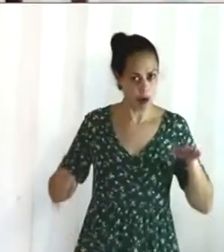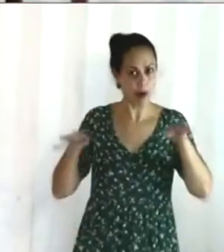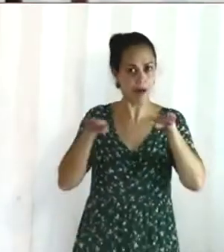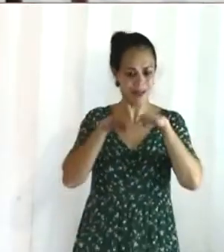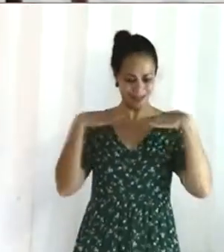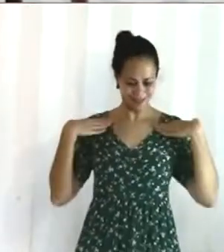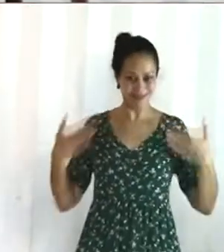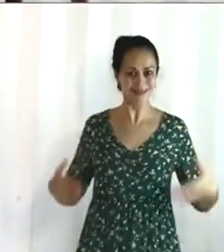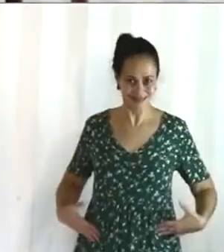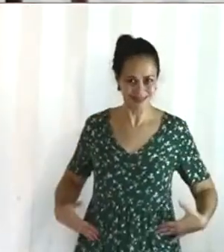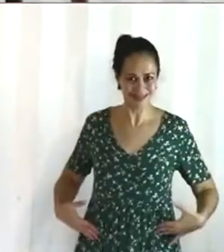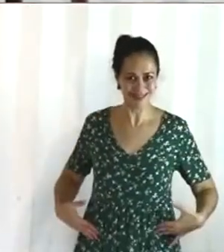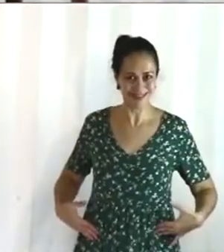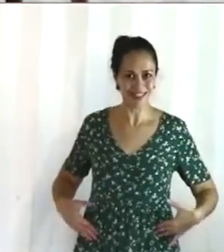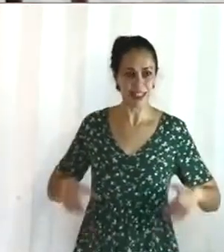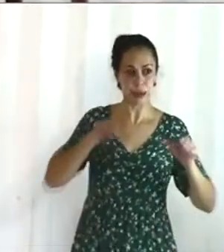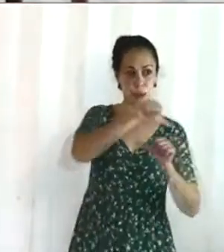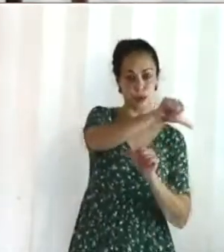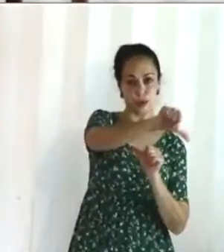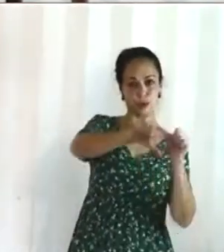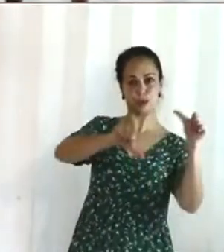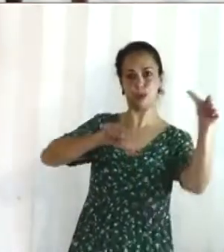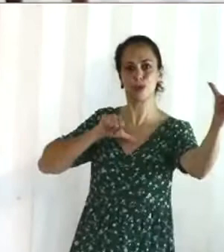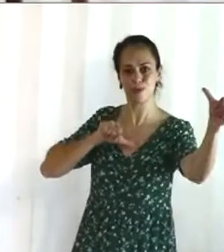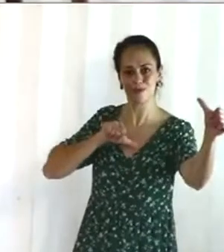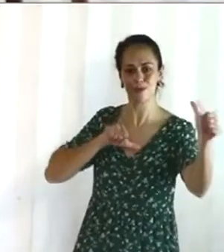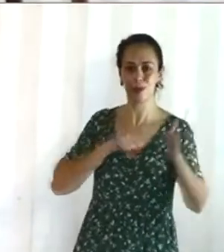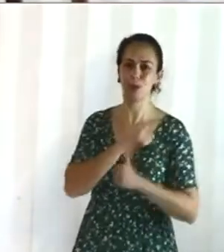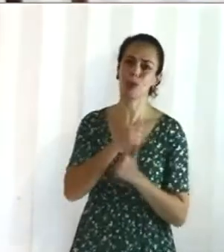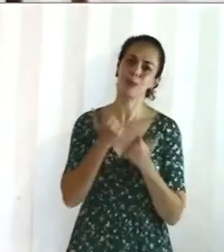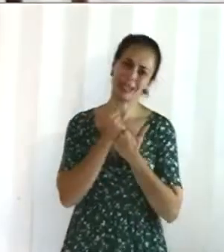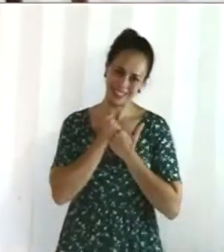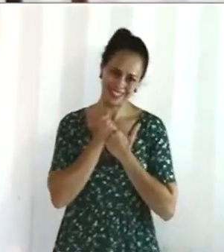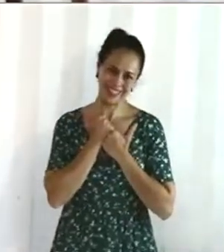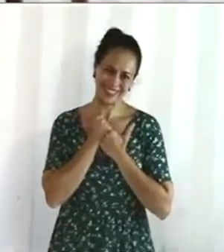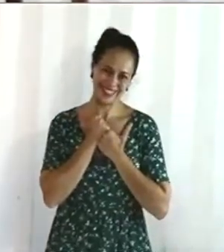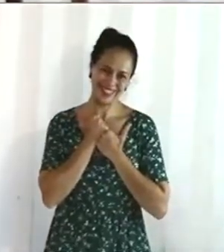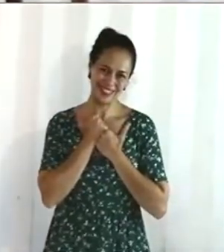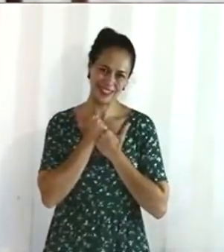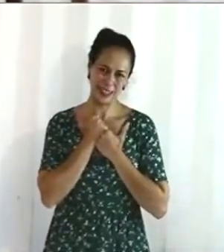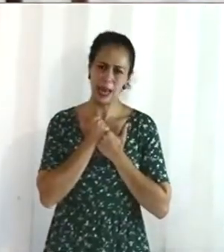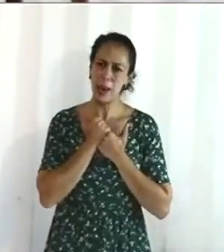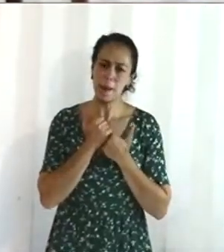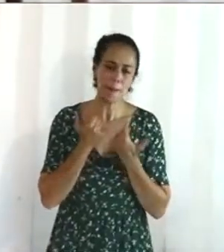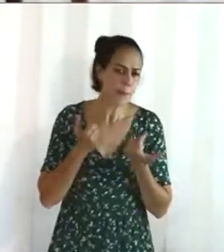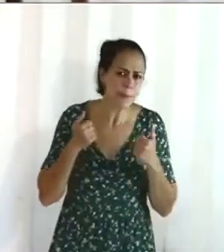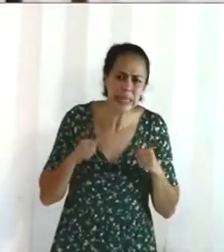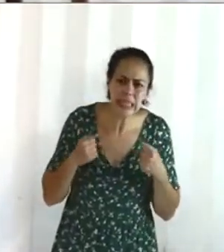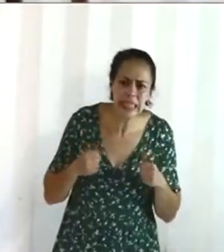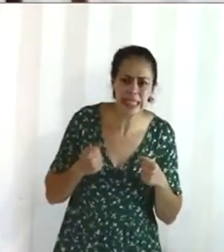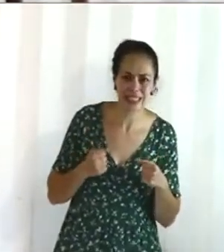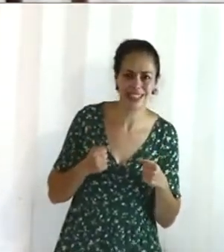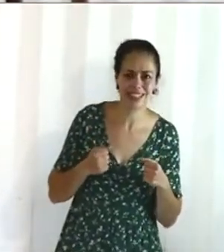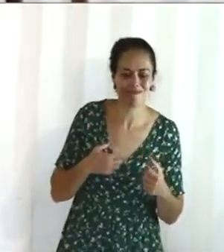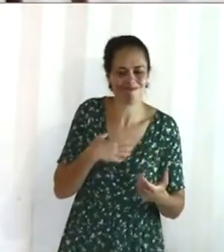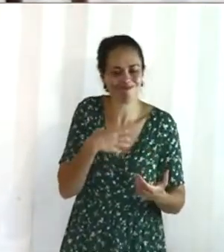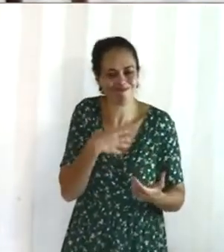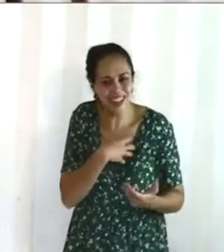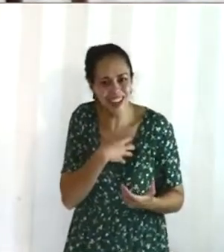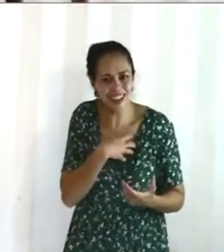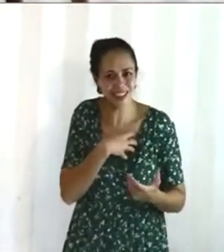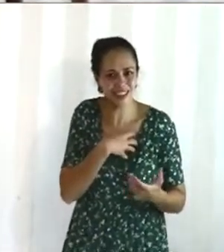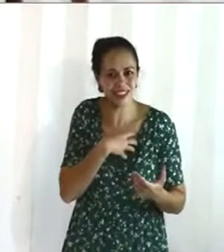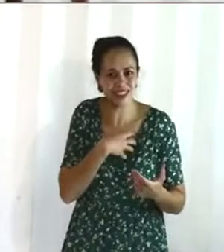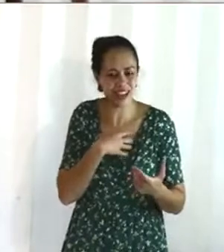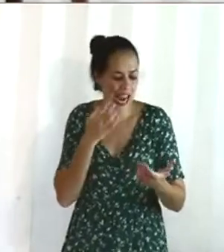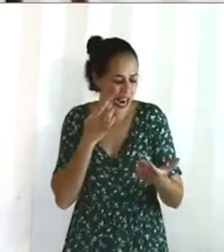o modelo ideal, ele precisava ser o exemplo, ele precisava passar pelas mesmas dores, padecer, para